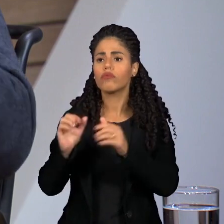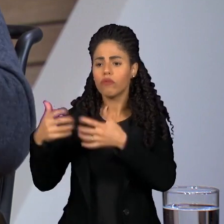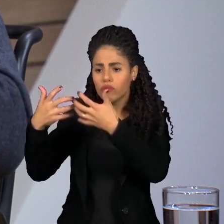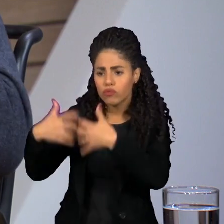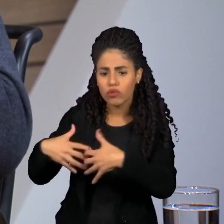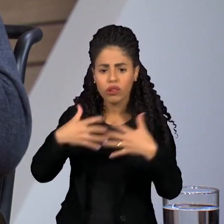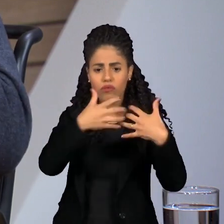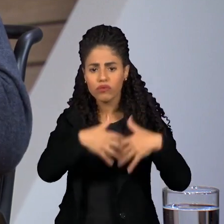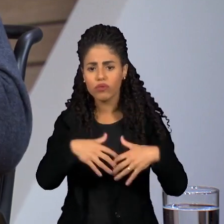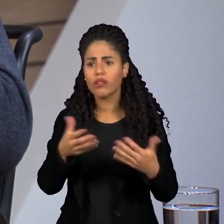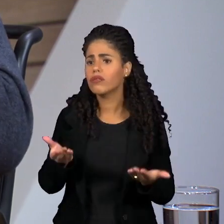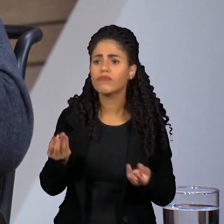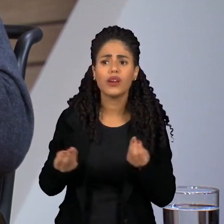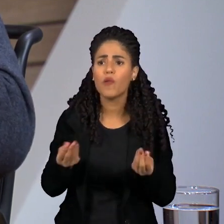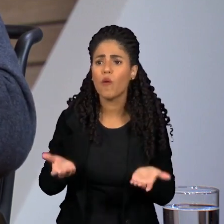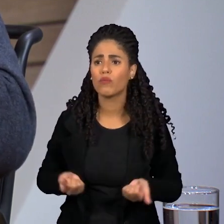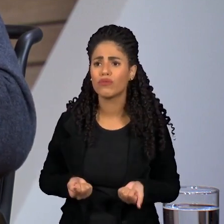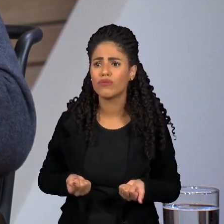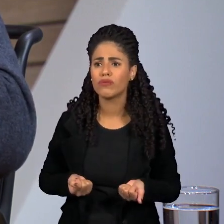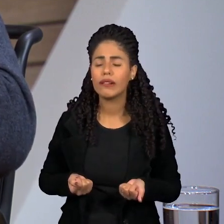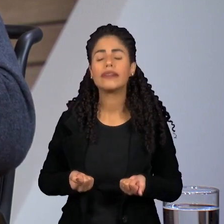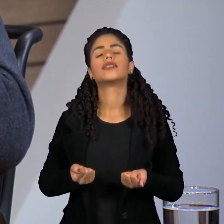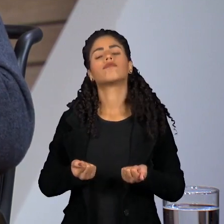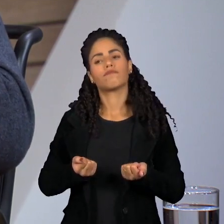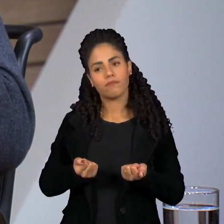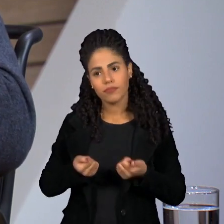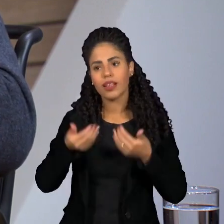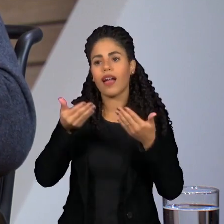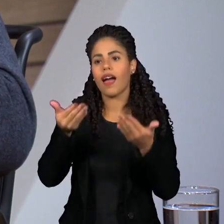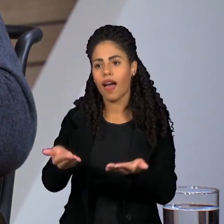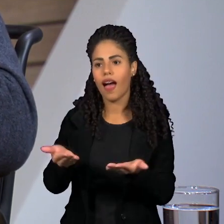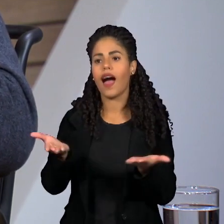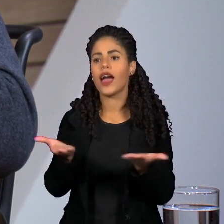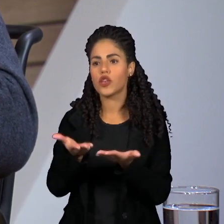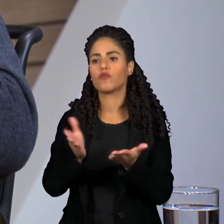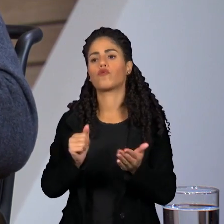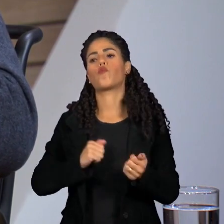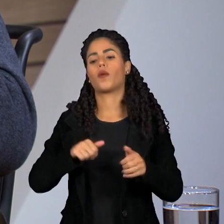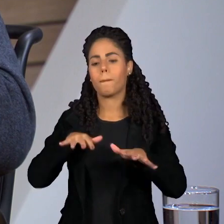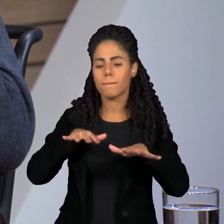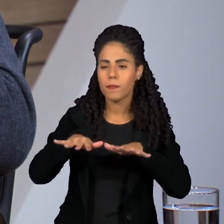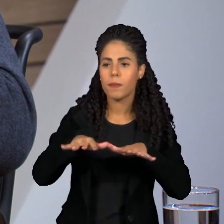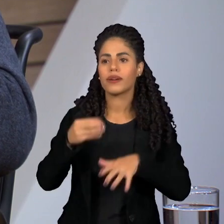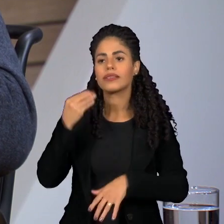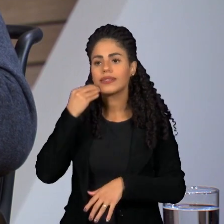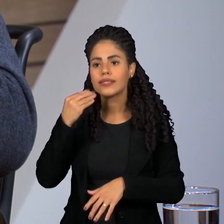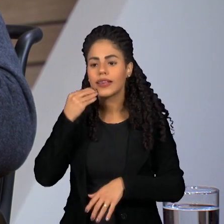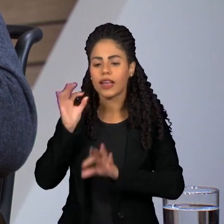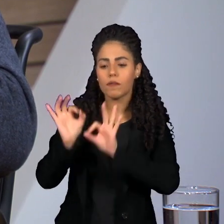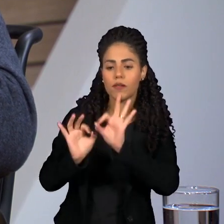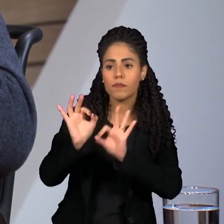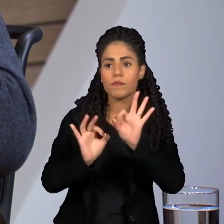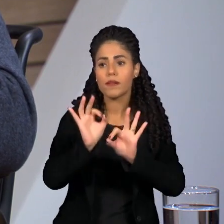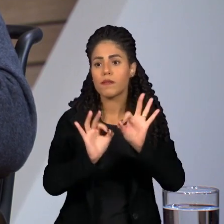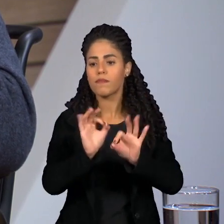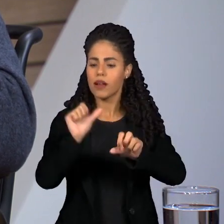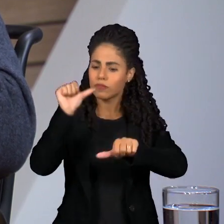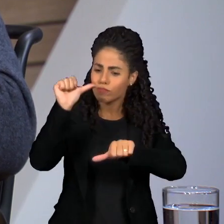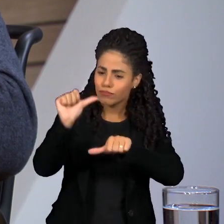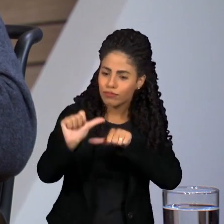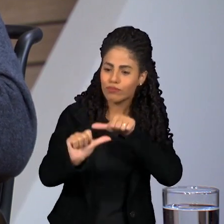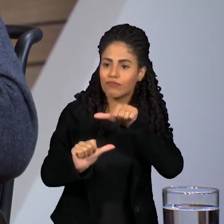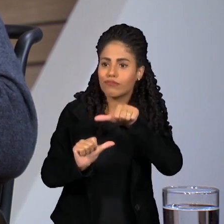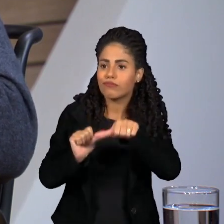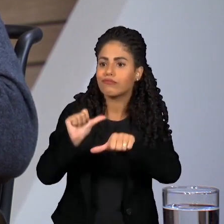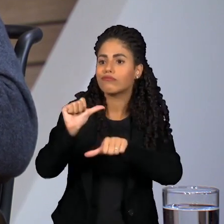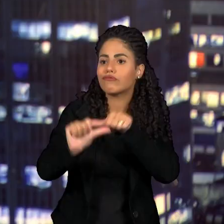temos estrutura nenhuma. E aí passou a haver a mobilização e a tese da mudança do